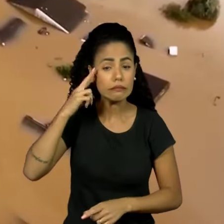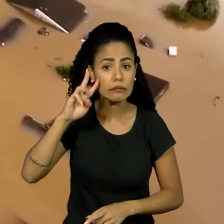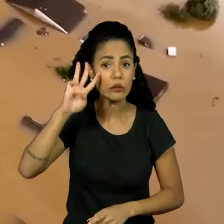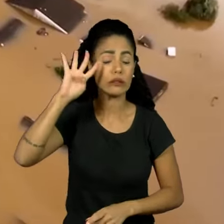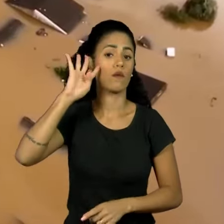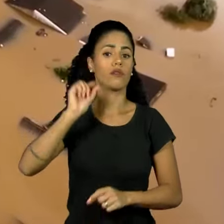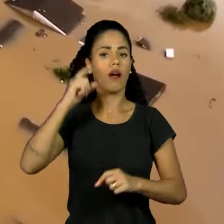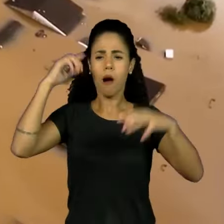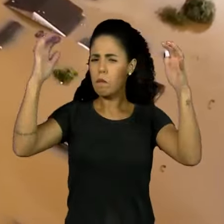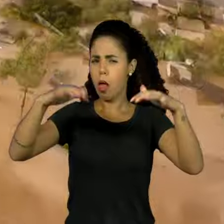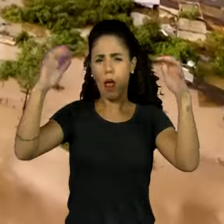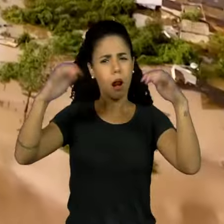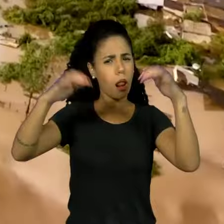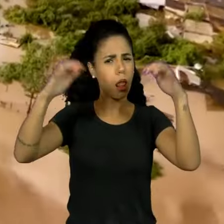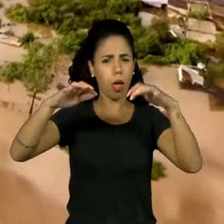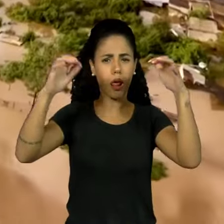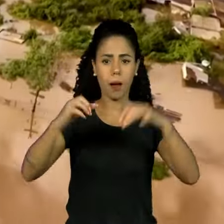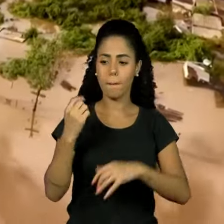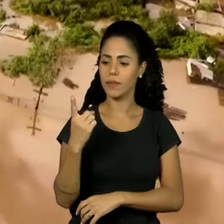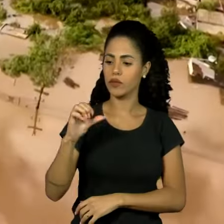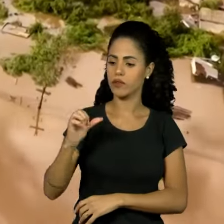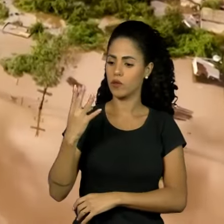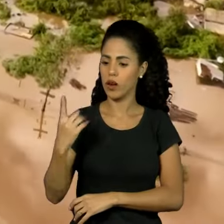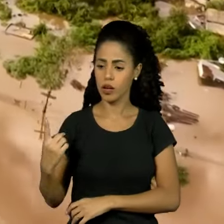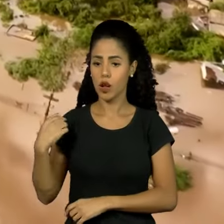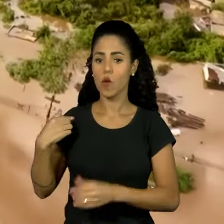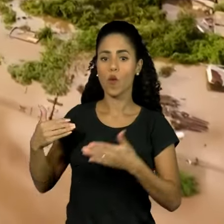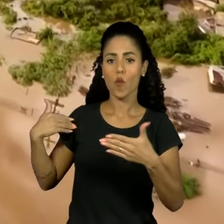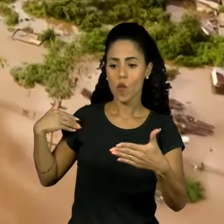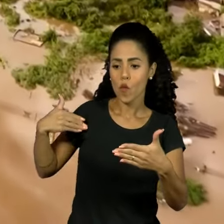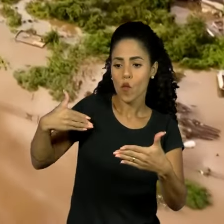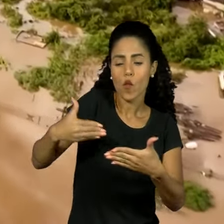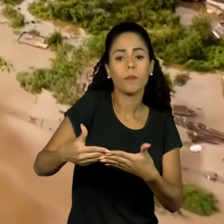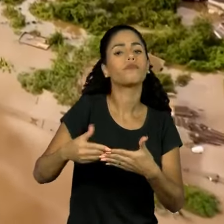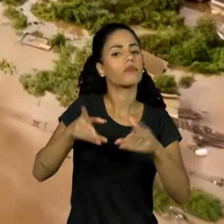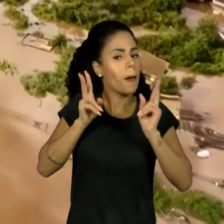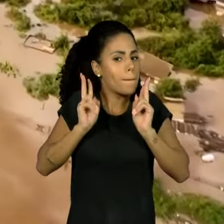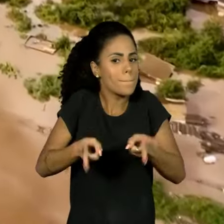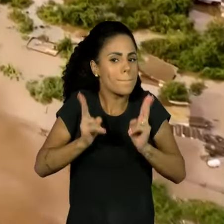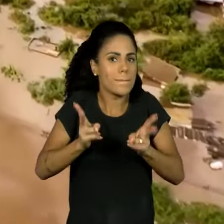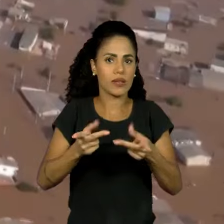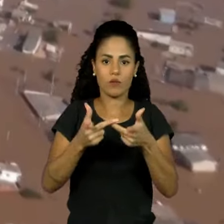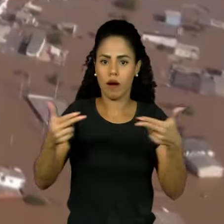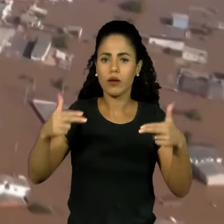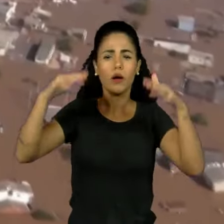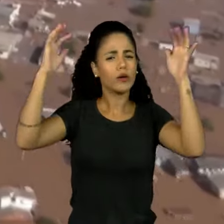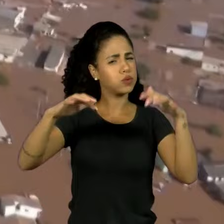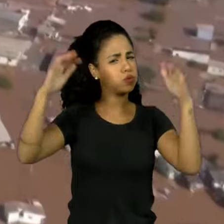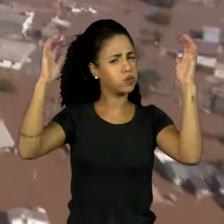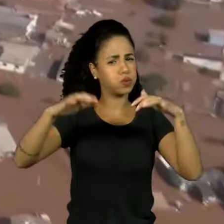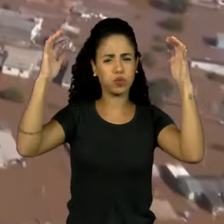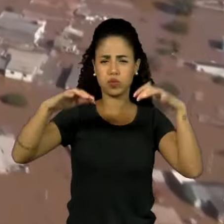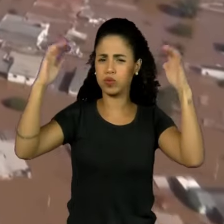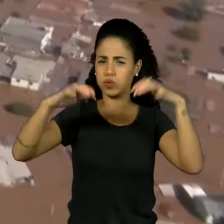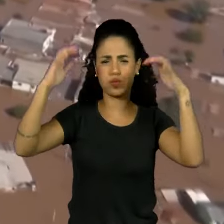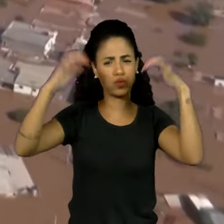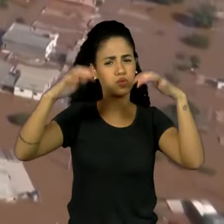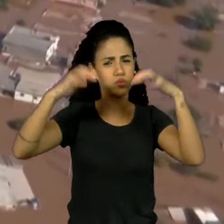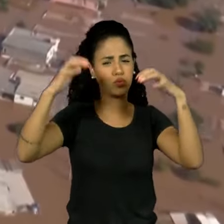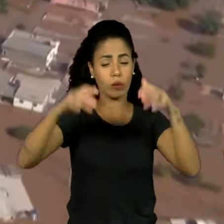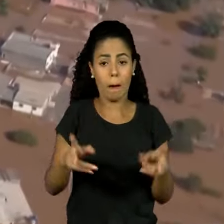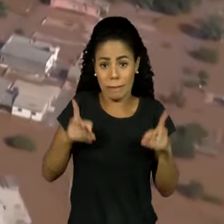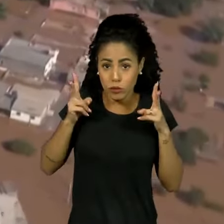capital Porto Alegre. Em 1941, o Rio Grande do Sul enfrentou outra enchente de grandes proporções, mas